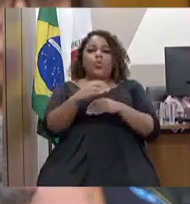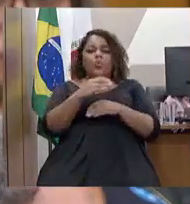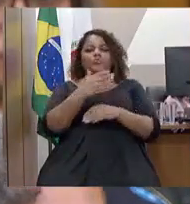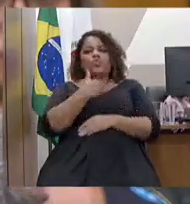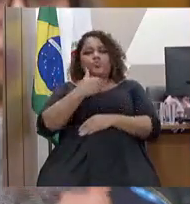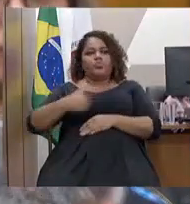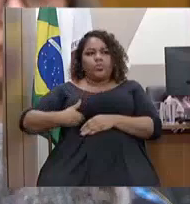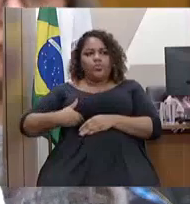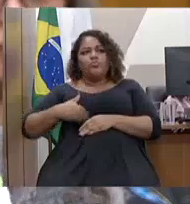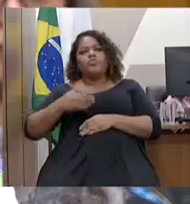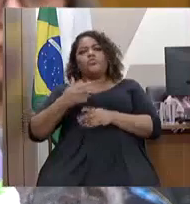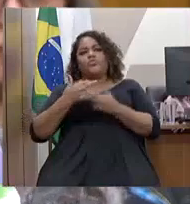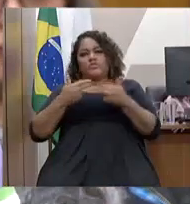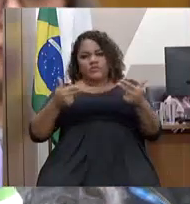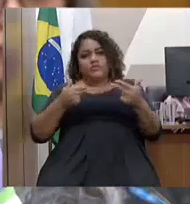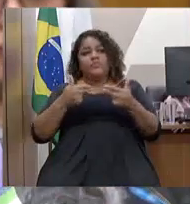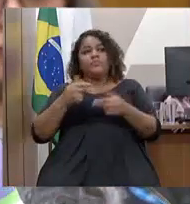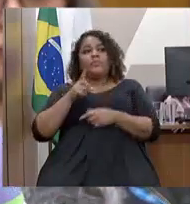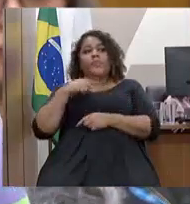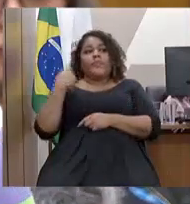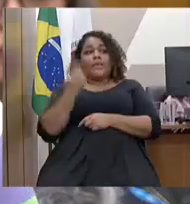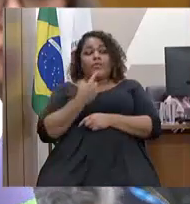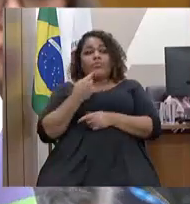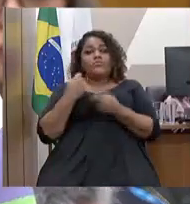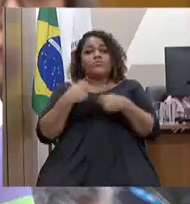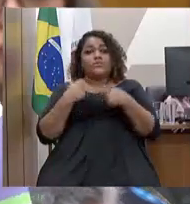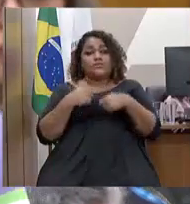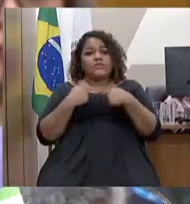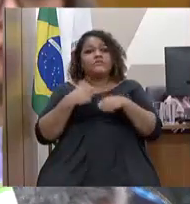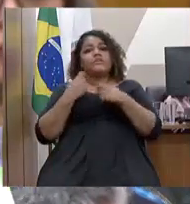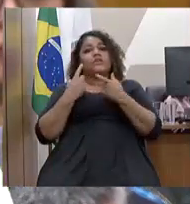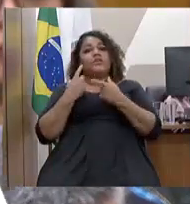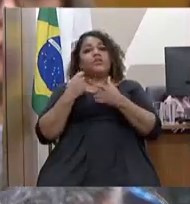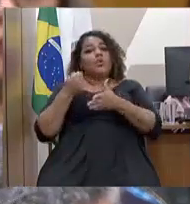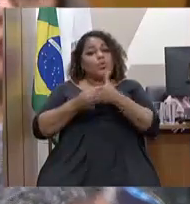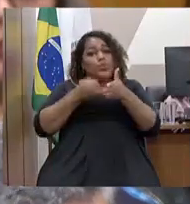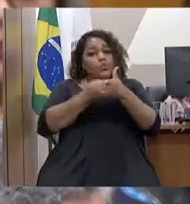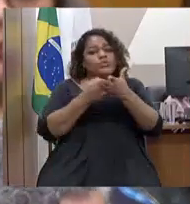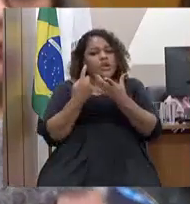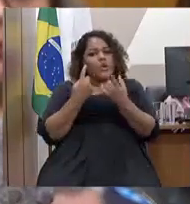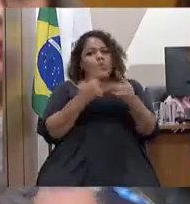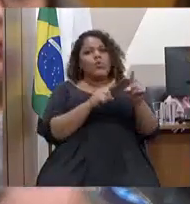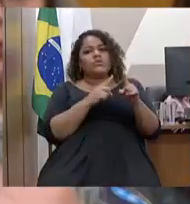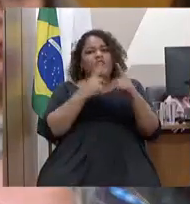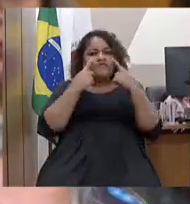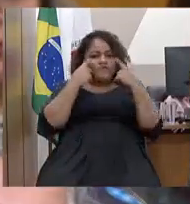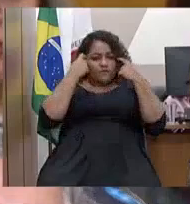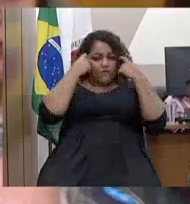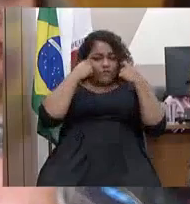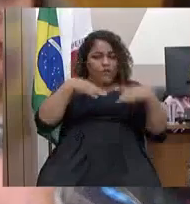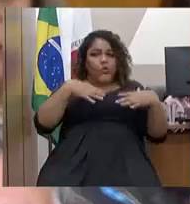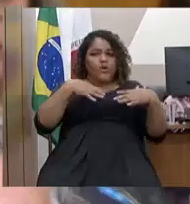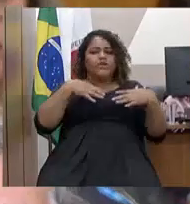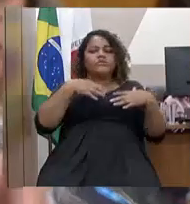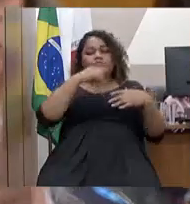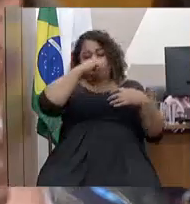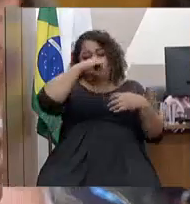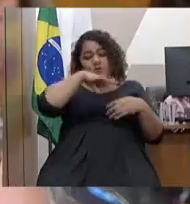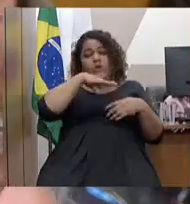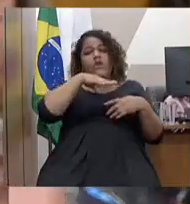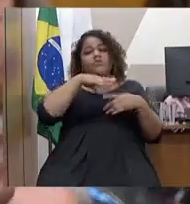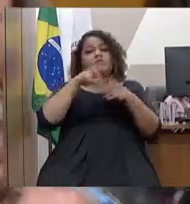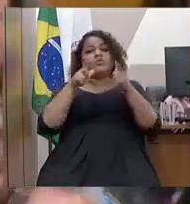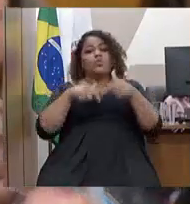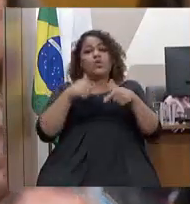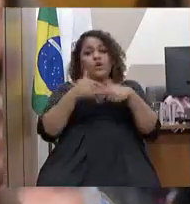nós só vamos conseguir combater a violência no local do trabalho se a gente tiver uma fiscalização tiver uma auditoria equipada com